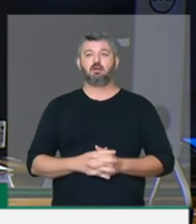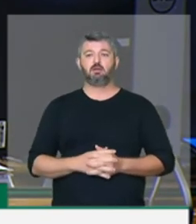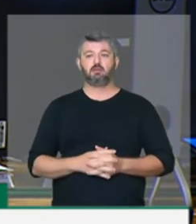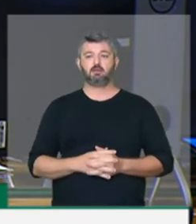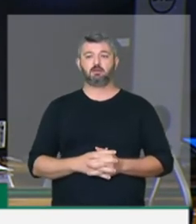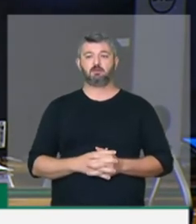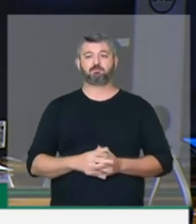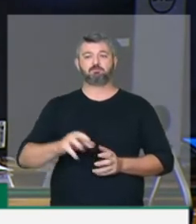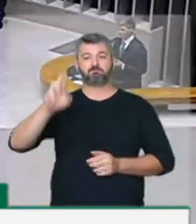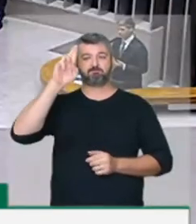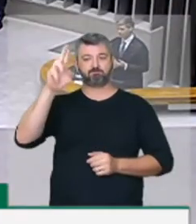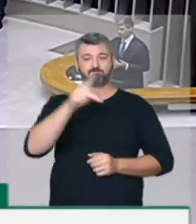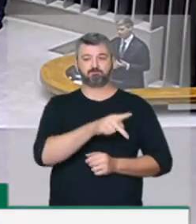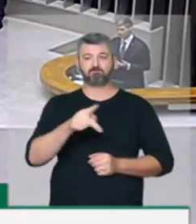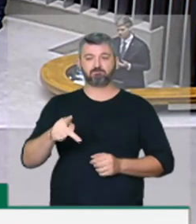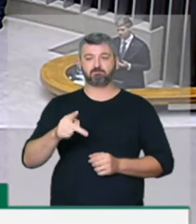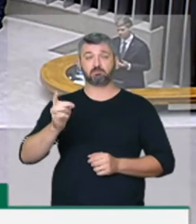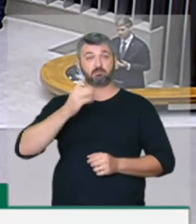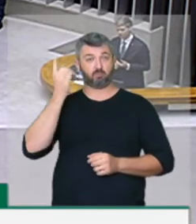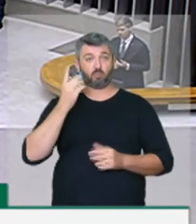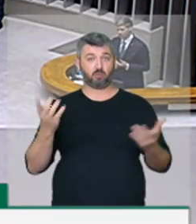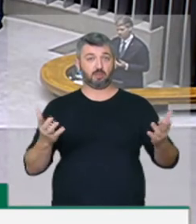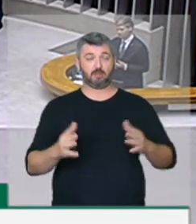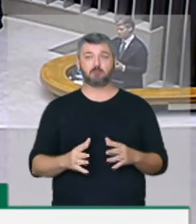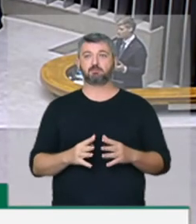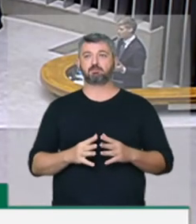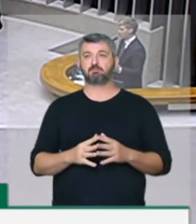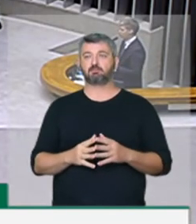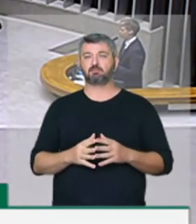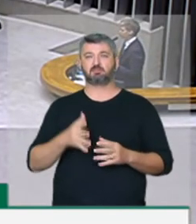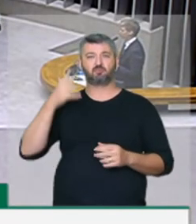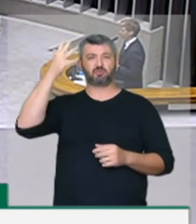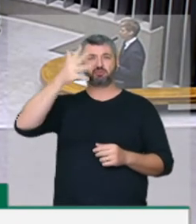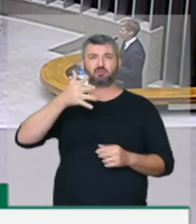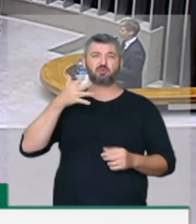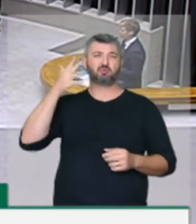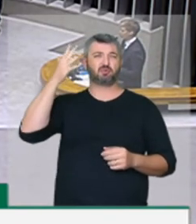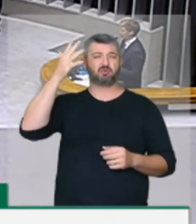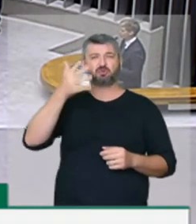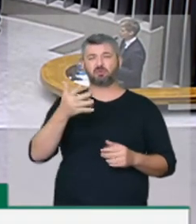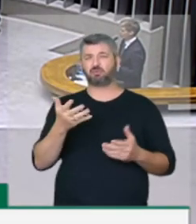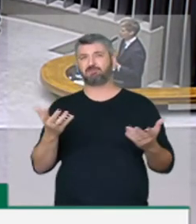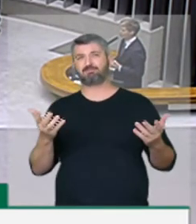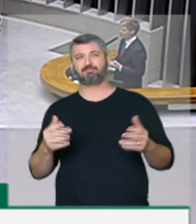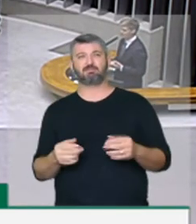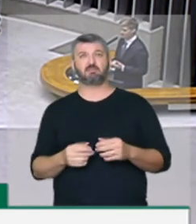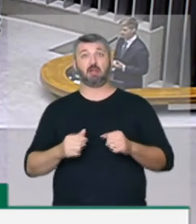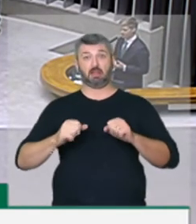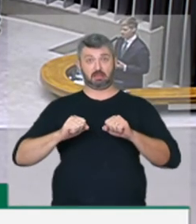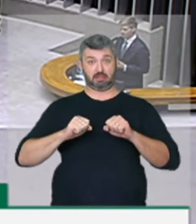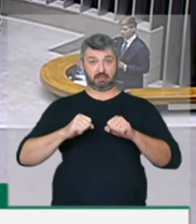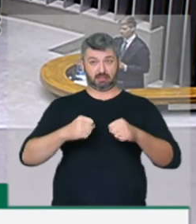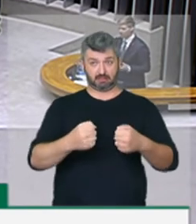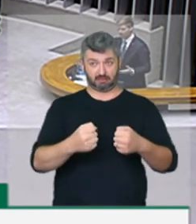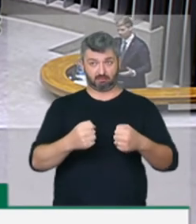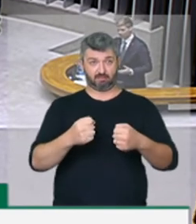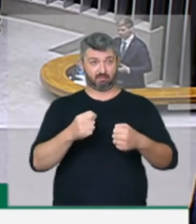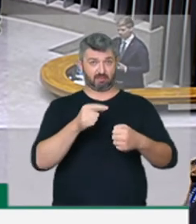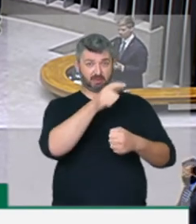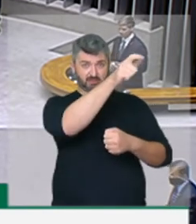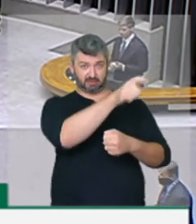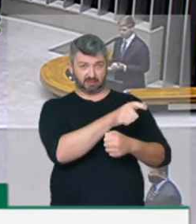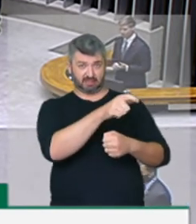Senhor presidente, colegas parlamentares, esse discurso não é um discurso em defesa do